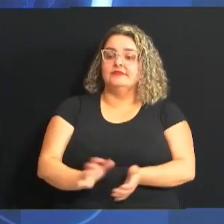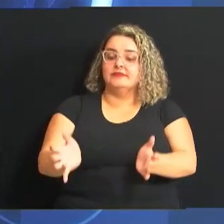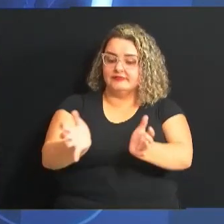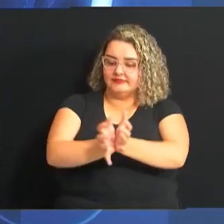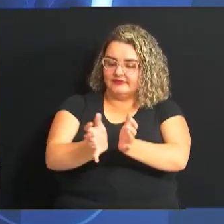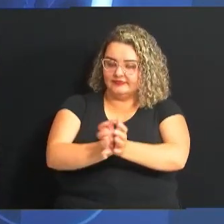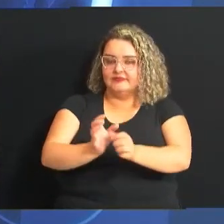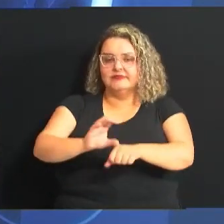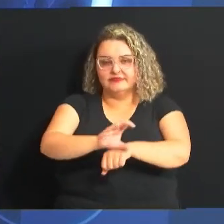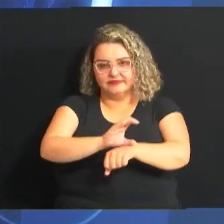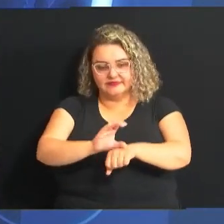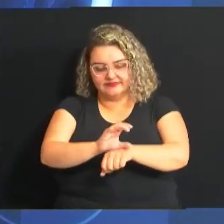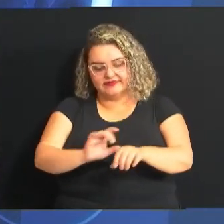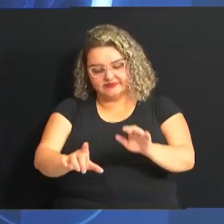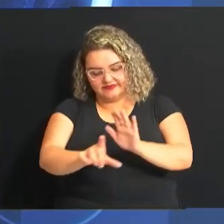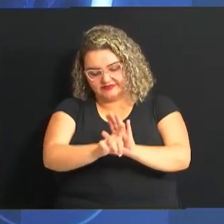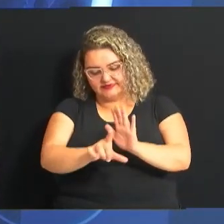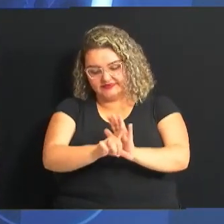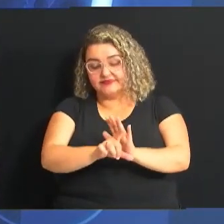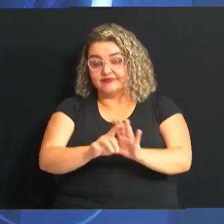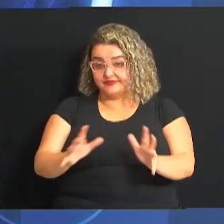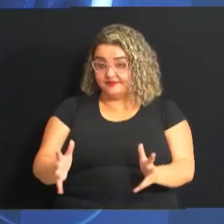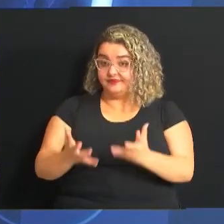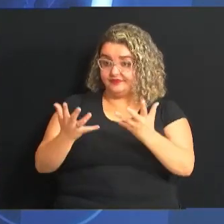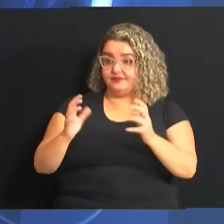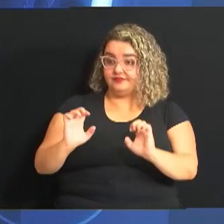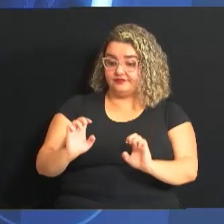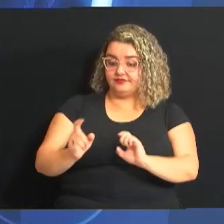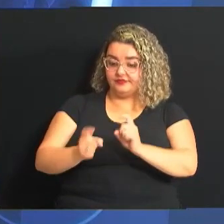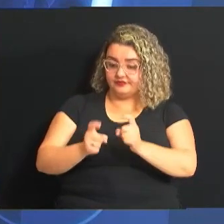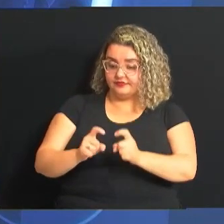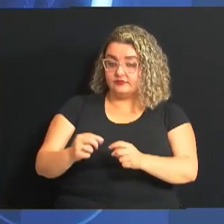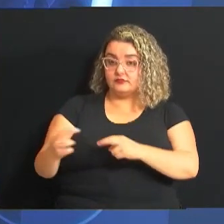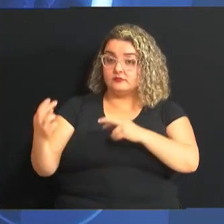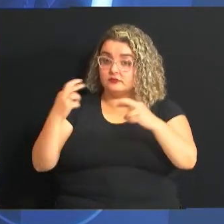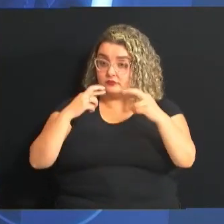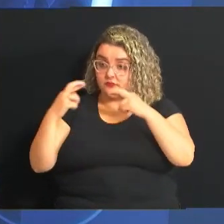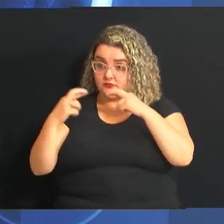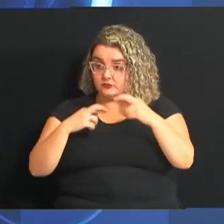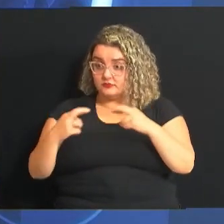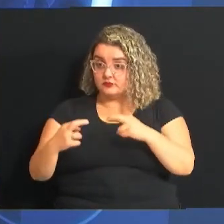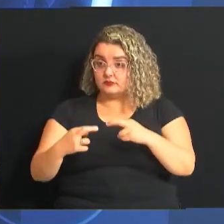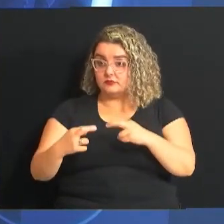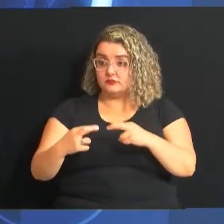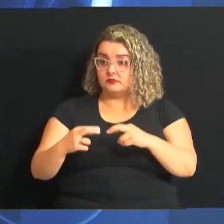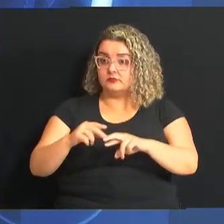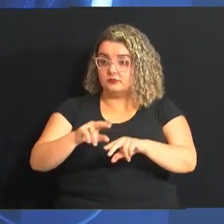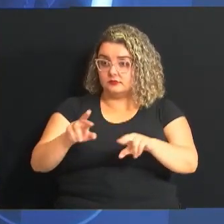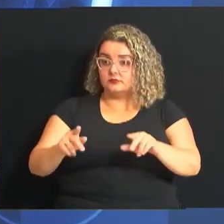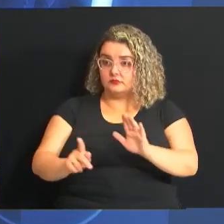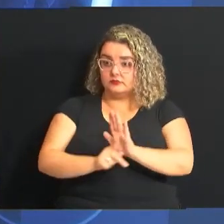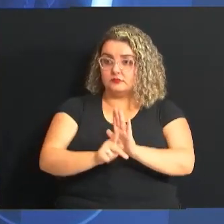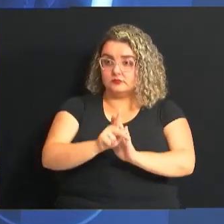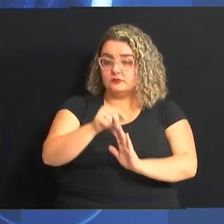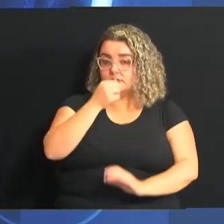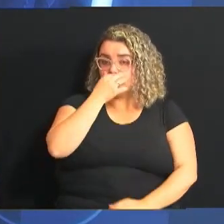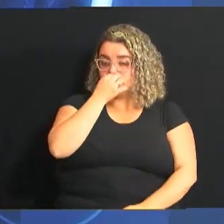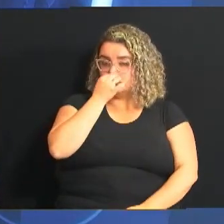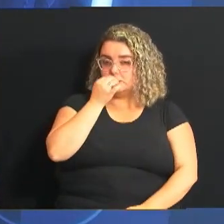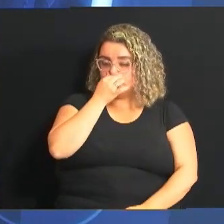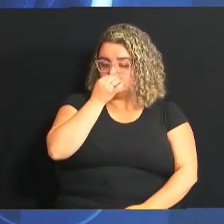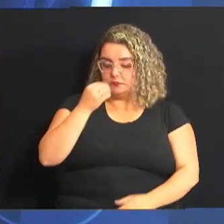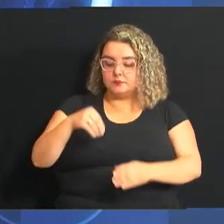Constituição e Legalidade promoveu a reunião para analisar muitos projetos, esses projetos que tramitam na